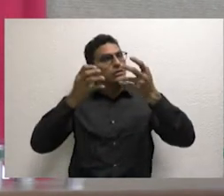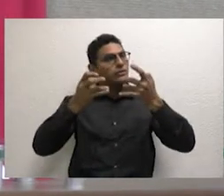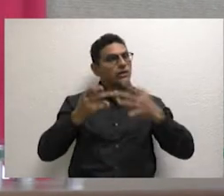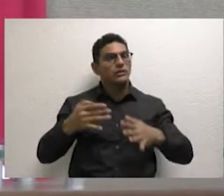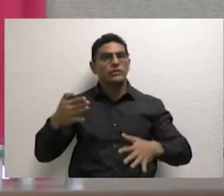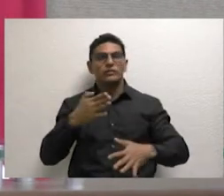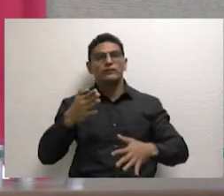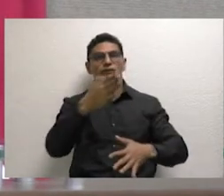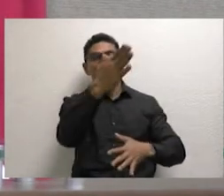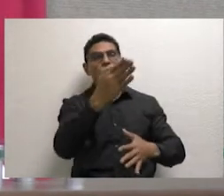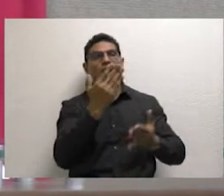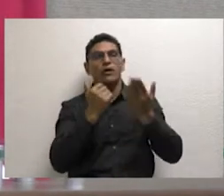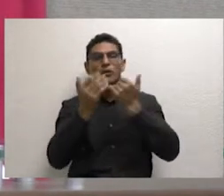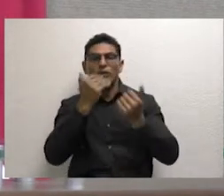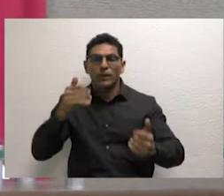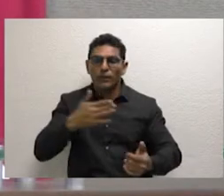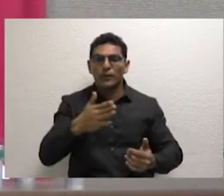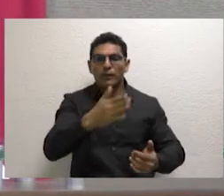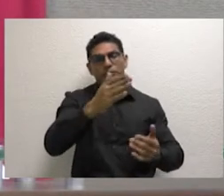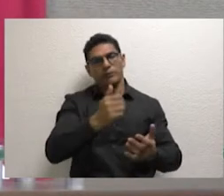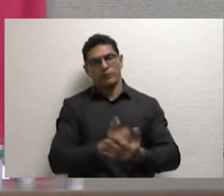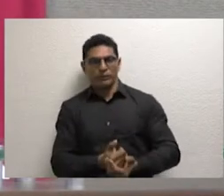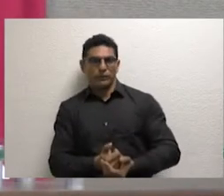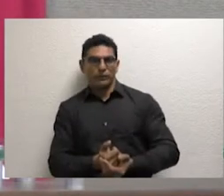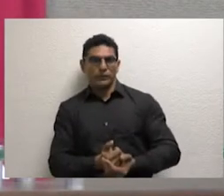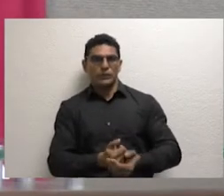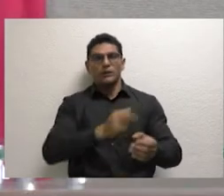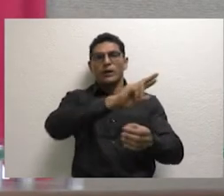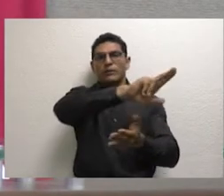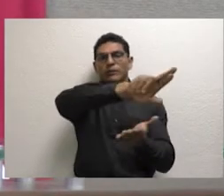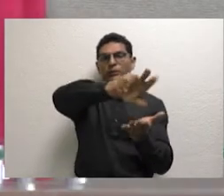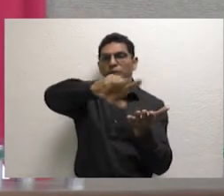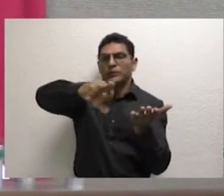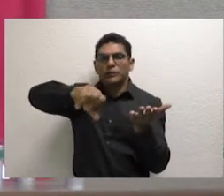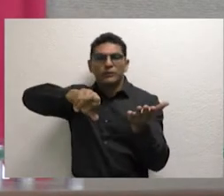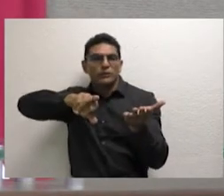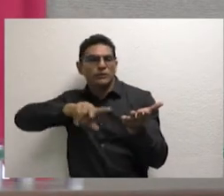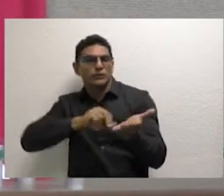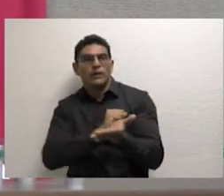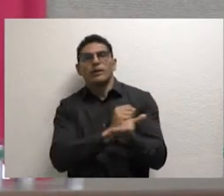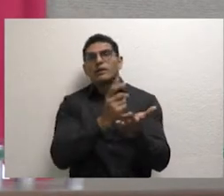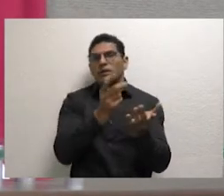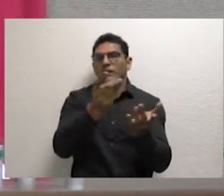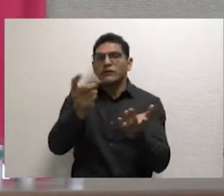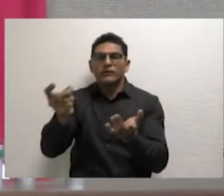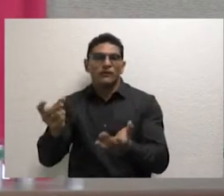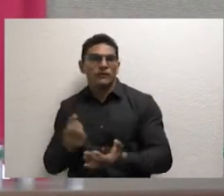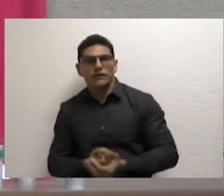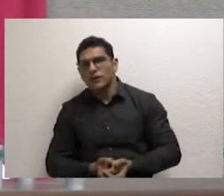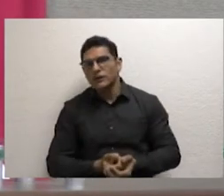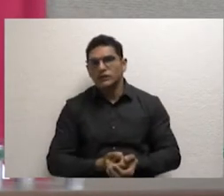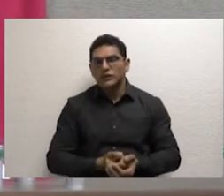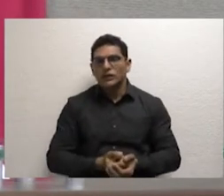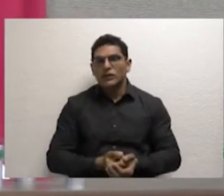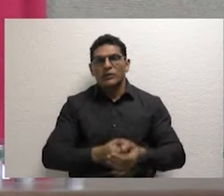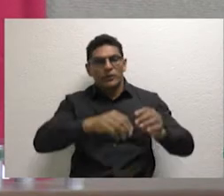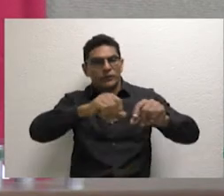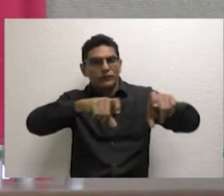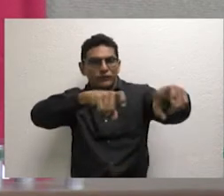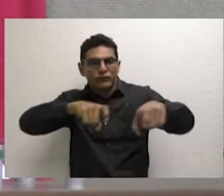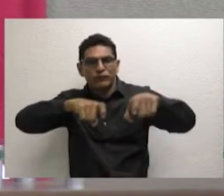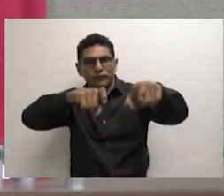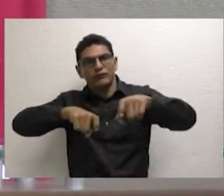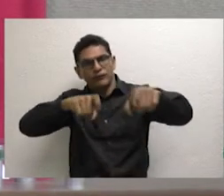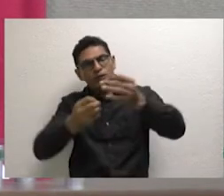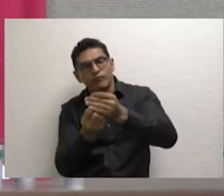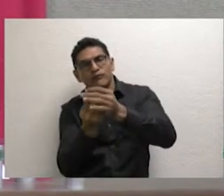mas esse problema ele se repete em todas as áreas, seja na questão do NPK, seja na questão dos fertilizantes para os agricultores,